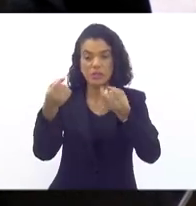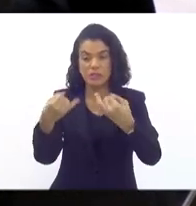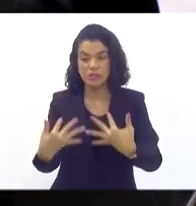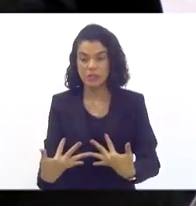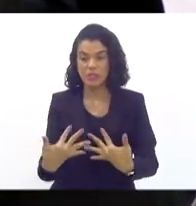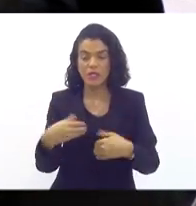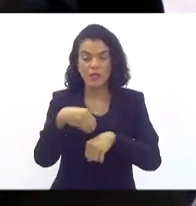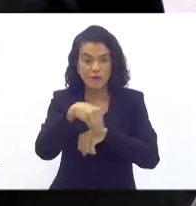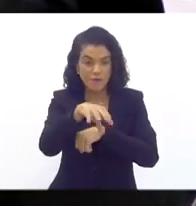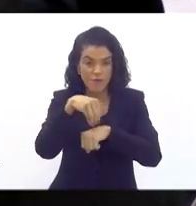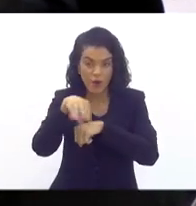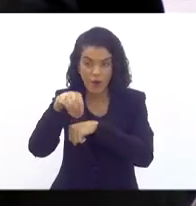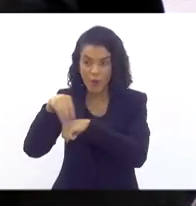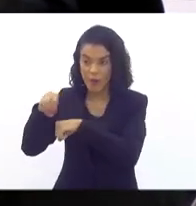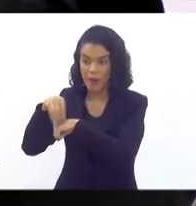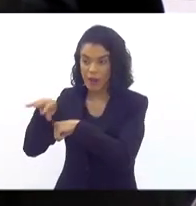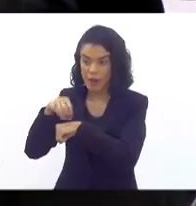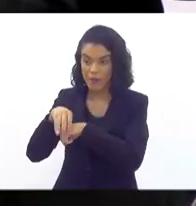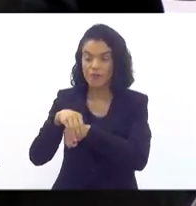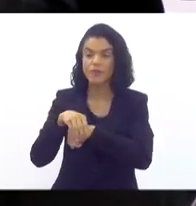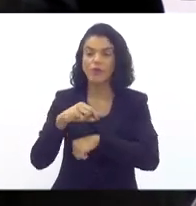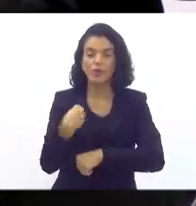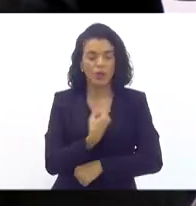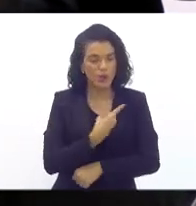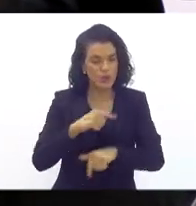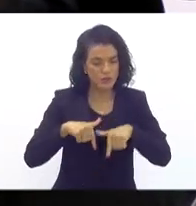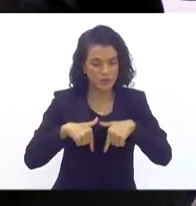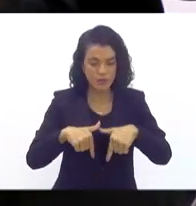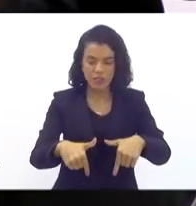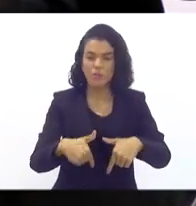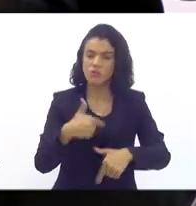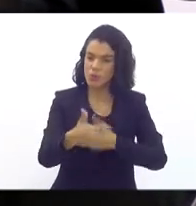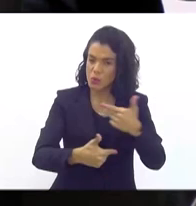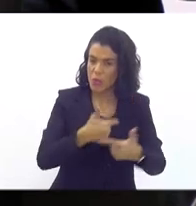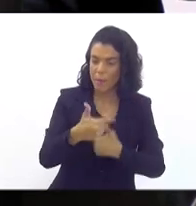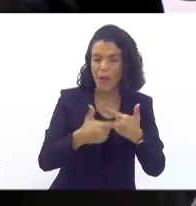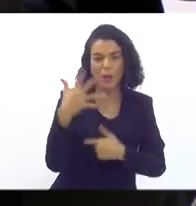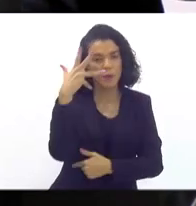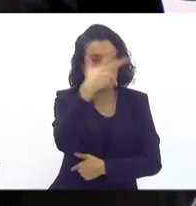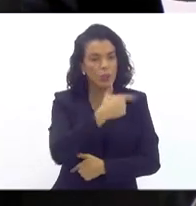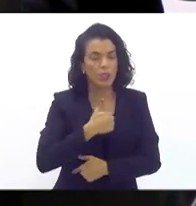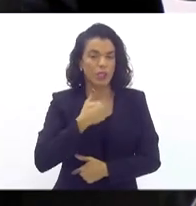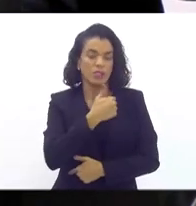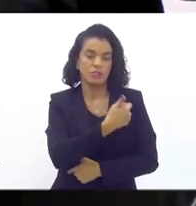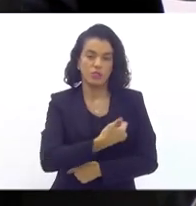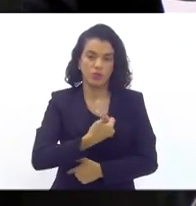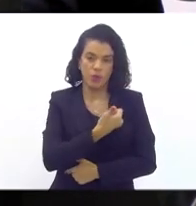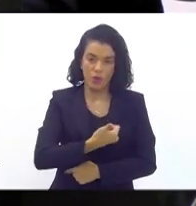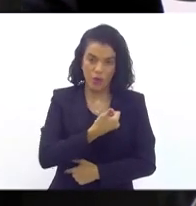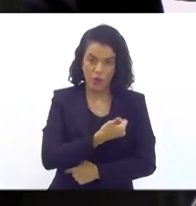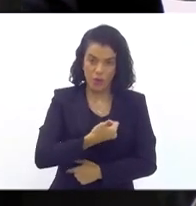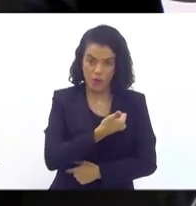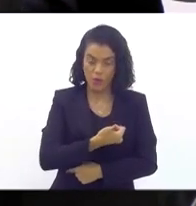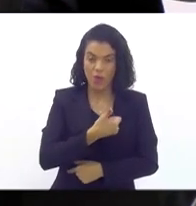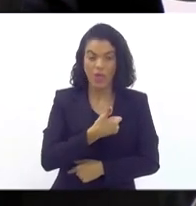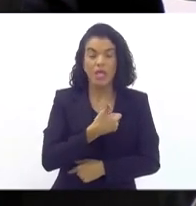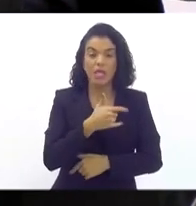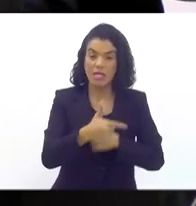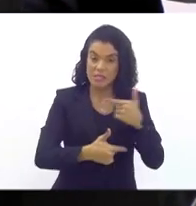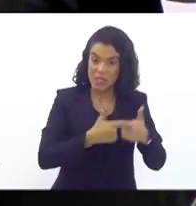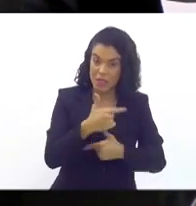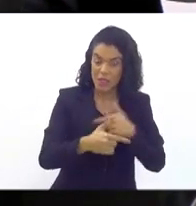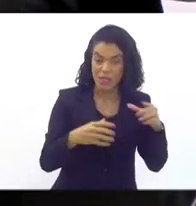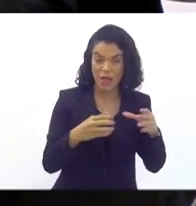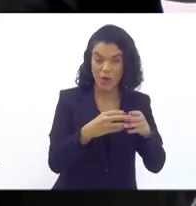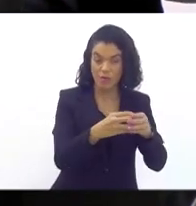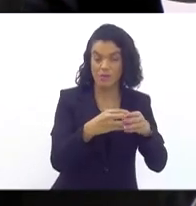lhe informar e a todos os nossos pares que nós fizemos uma bela operação em São João de Meriti e essa operação da comissão de transporte